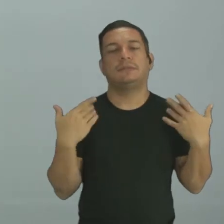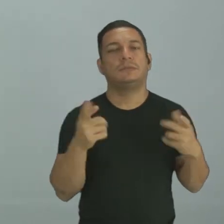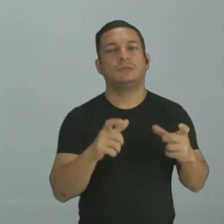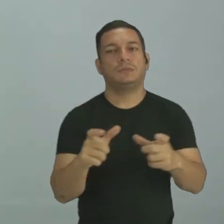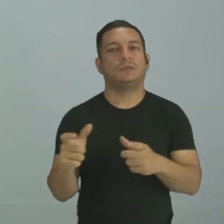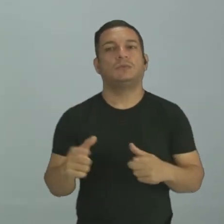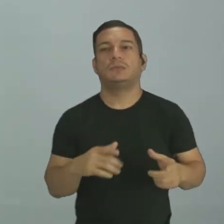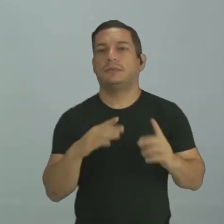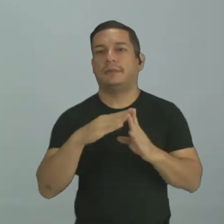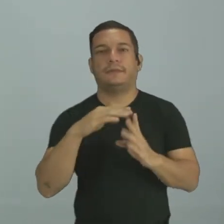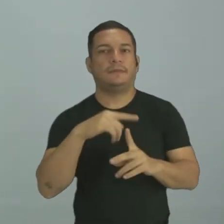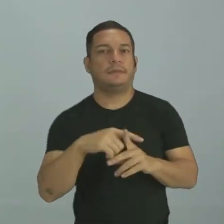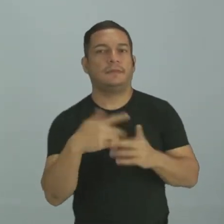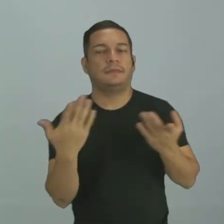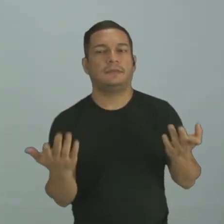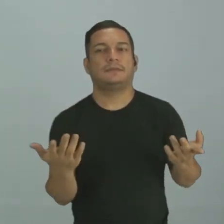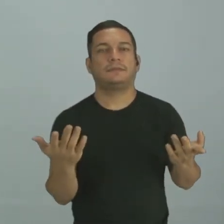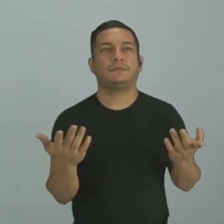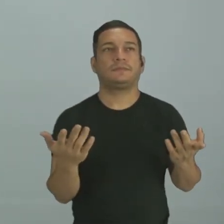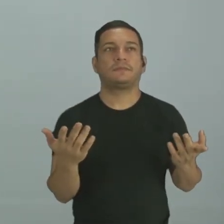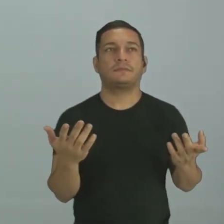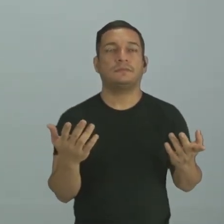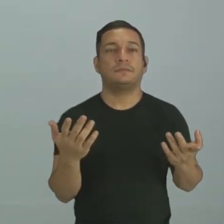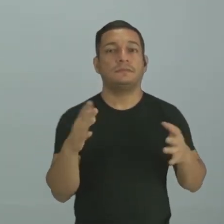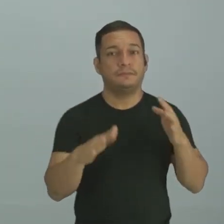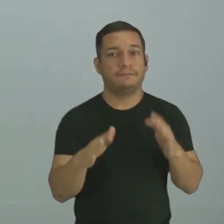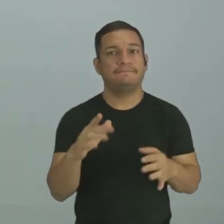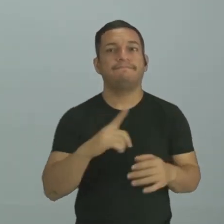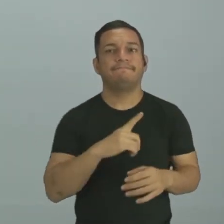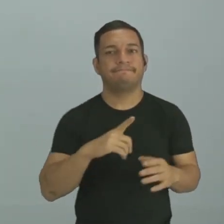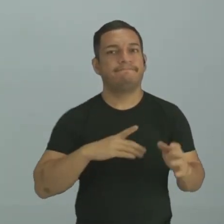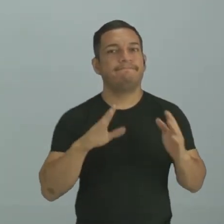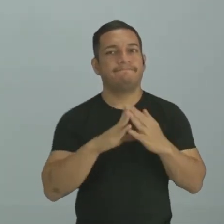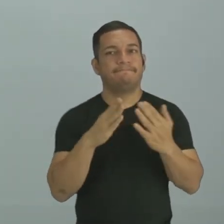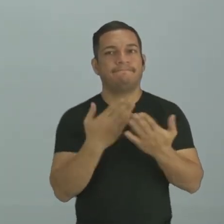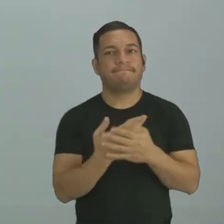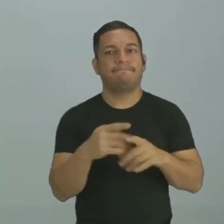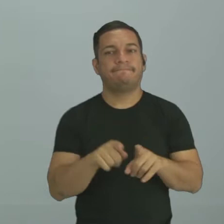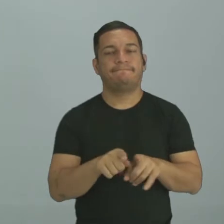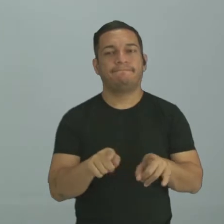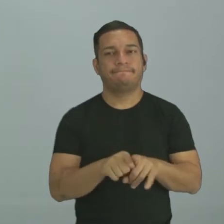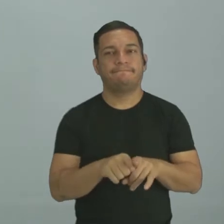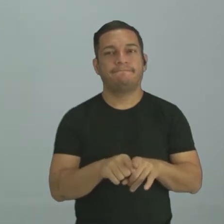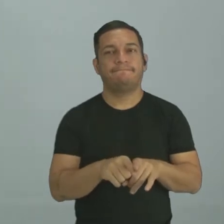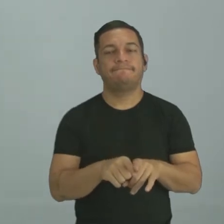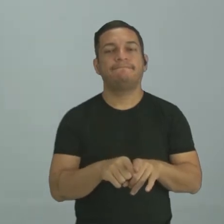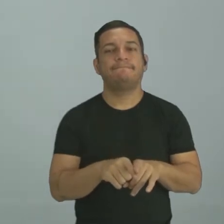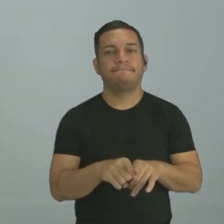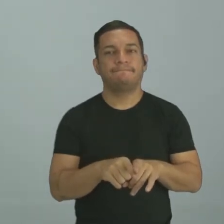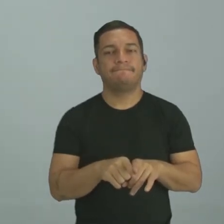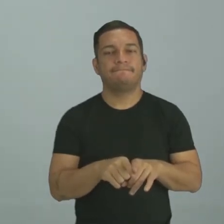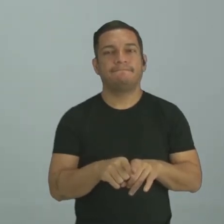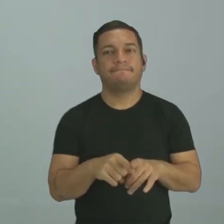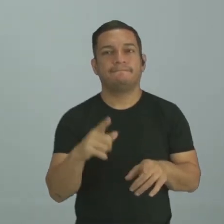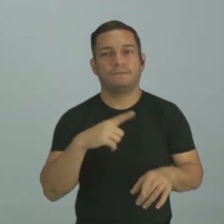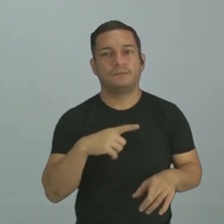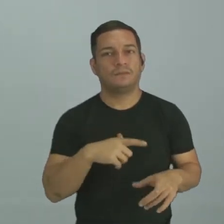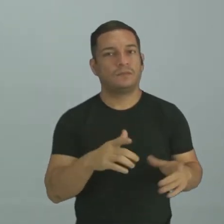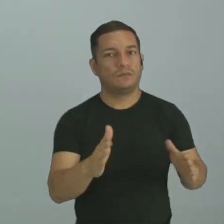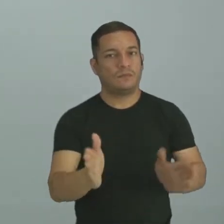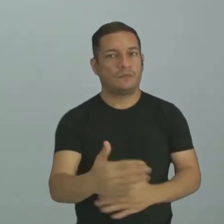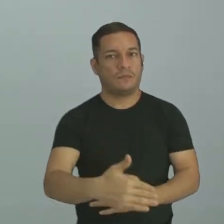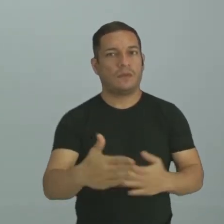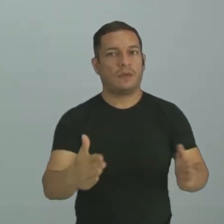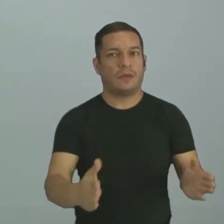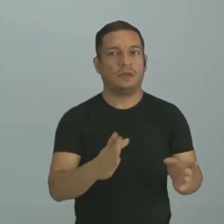lugar, ou na igreja, em algum lugar, geralmente tem. Na escola. Na escola tem bastante. Tem um lugarzinho lá dos